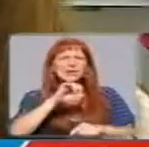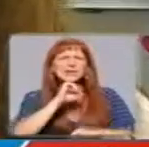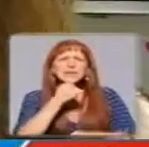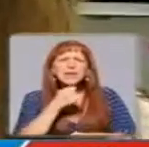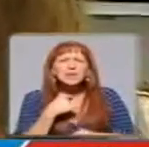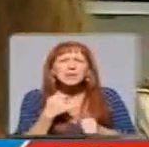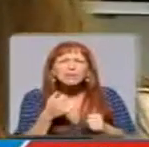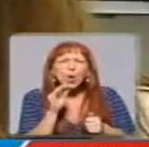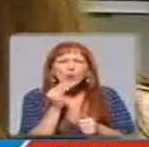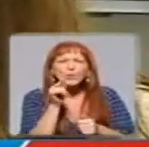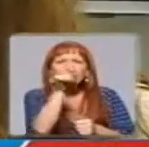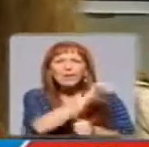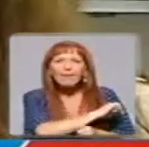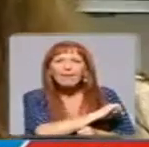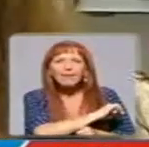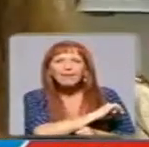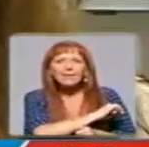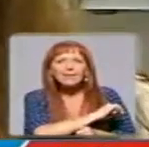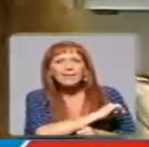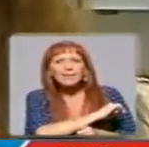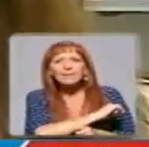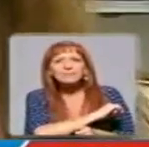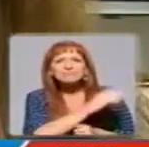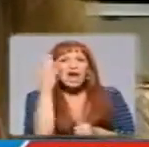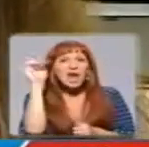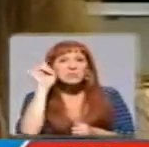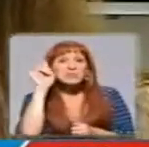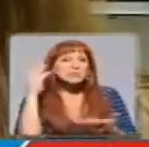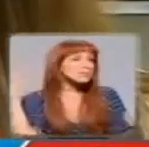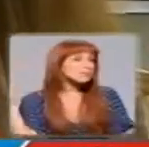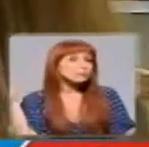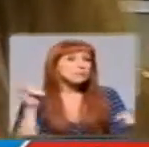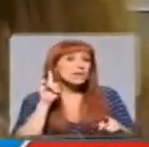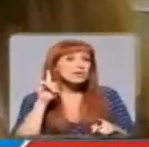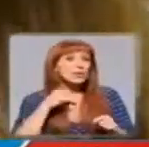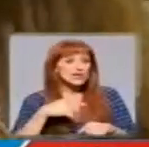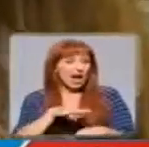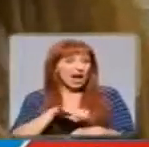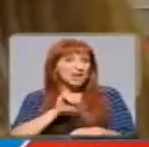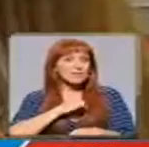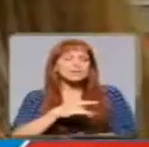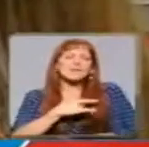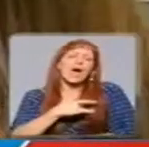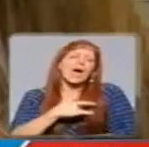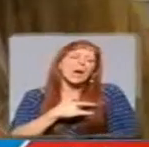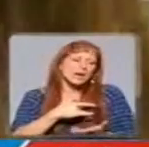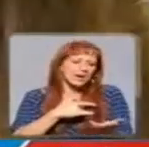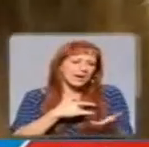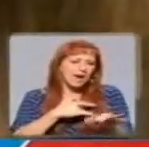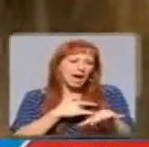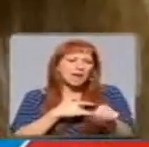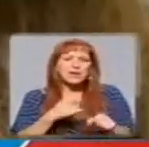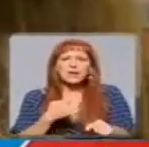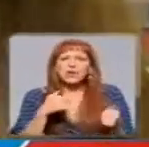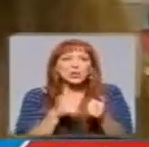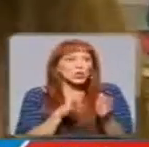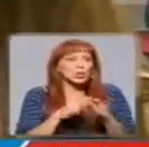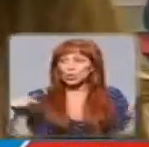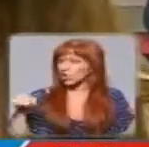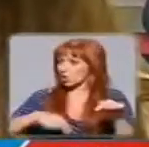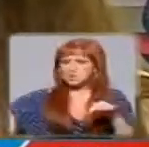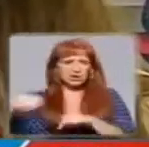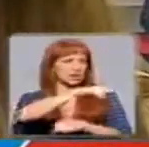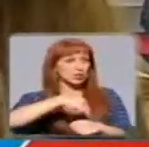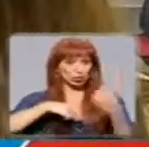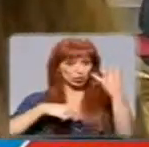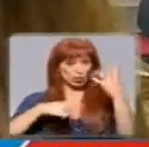segredo para ser assim tão boa aluna eu acho que acima de tudo principalmente na nossa área é paixão nós precisamos de todos os Estamos aqui